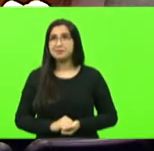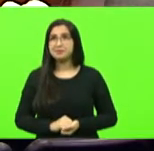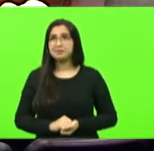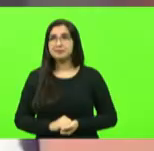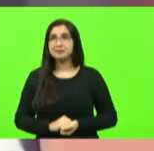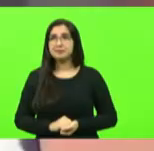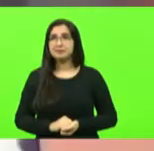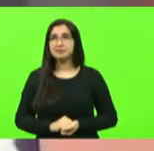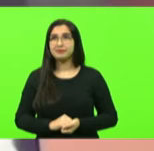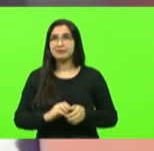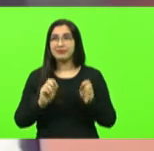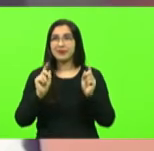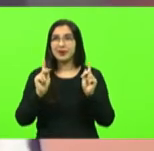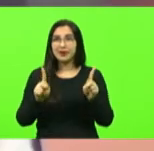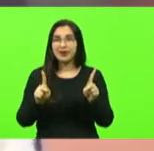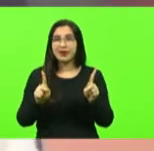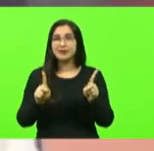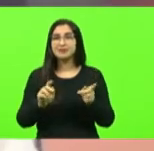Ok.